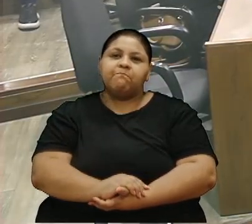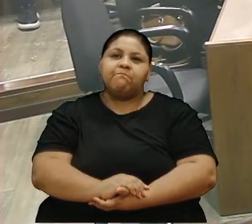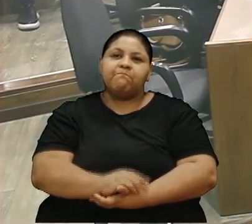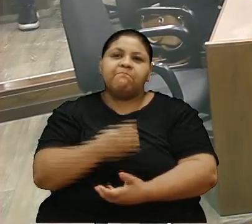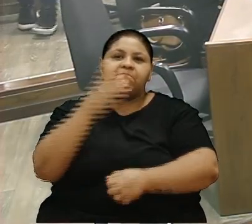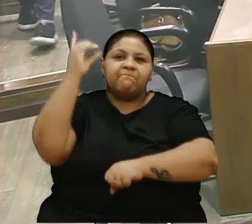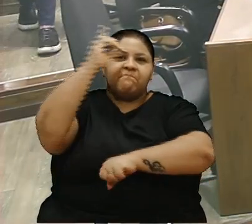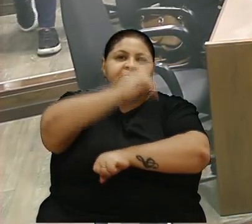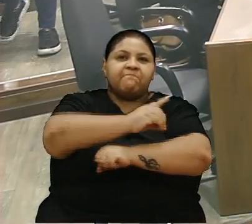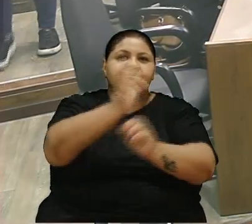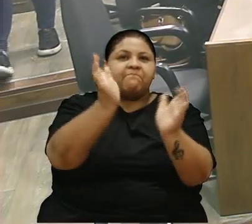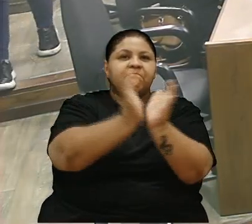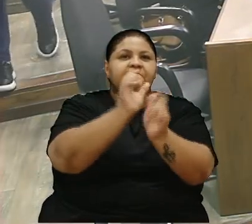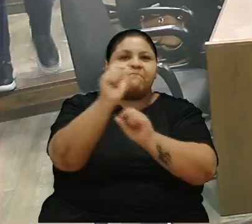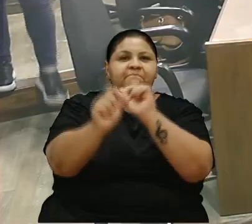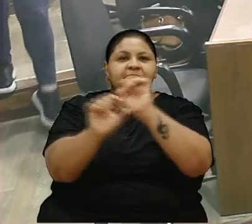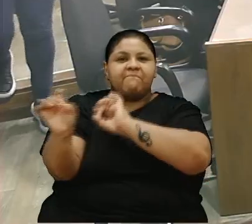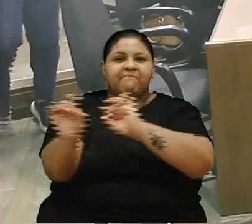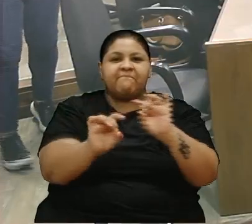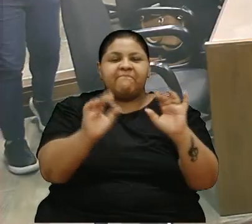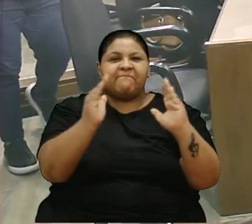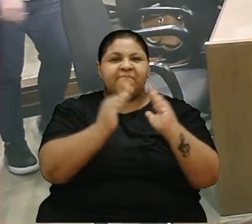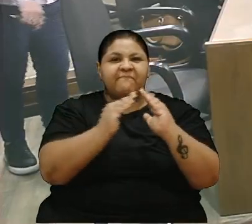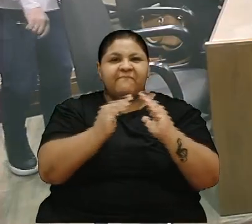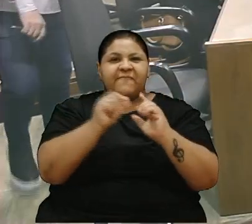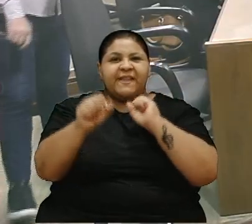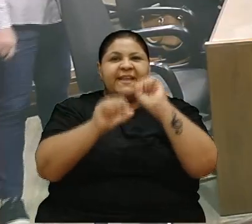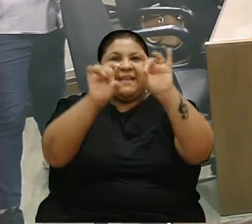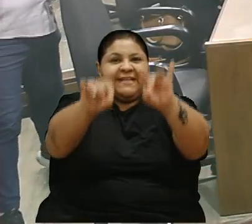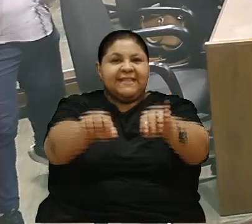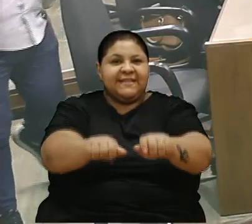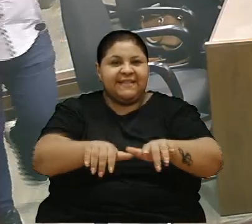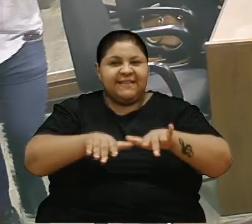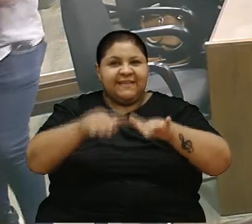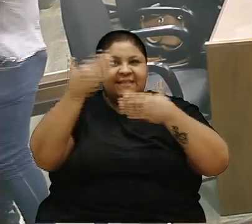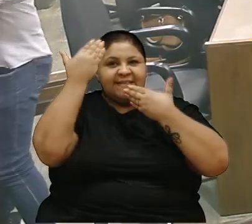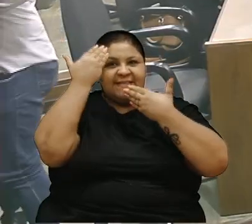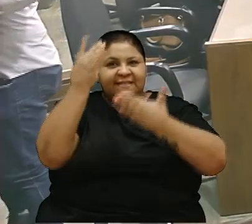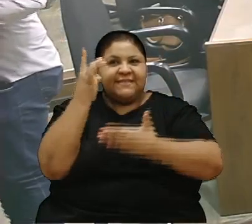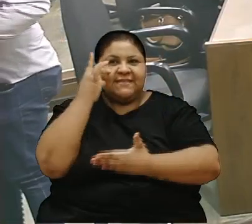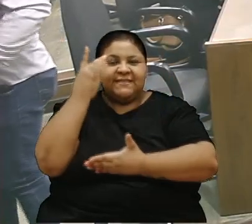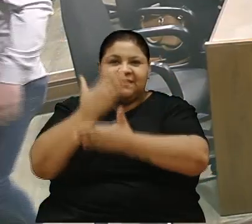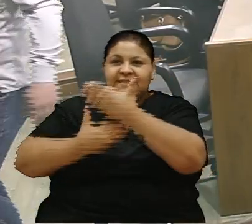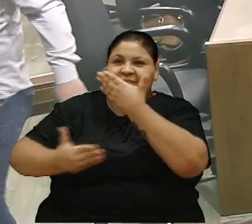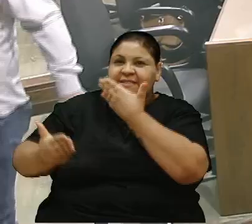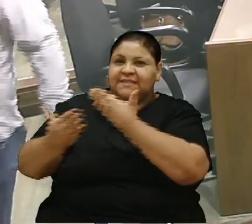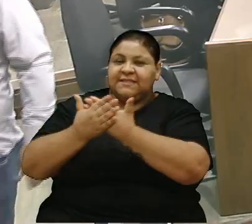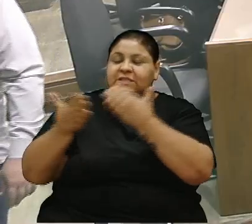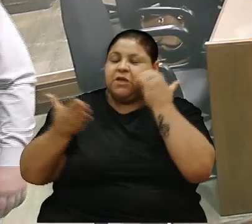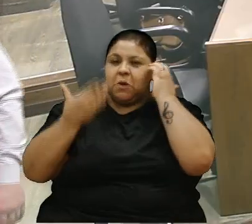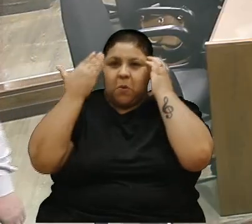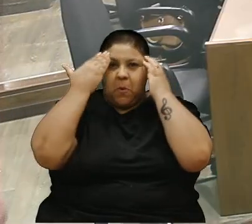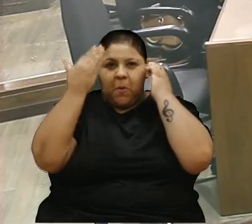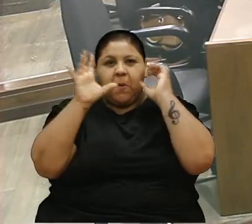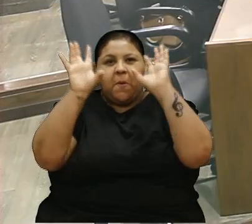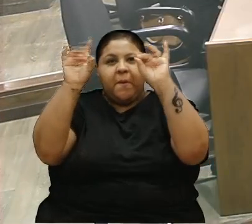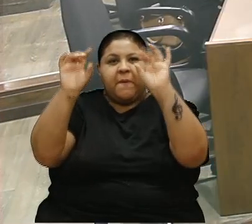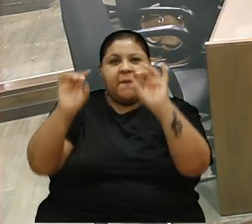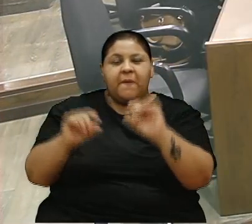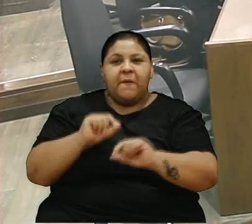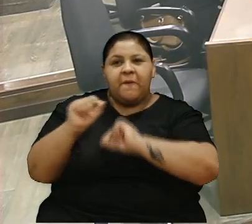Bom dia, colegas. Quem nos acompanha de casa, quem está aqui no plenário com a gente, muito obrigado pela presença de todos. Quero fazer um agradecimento especial